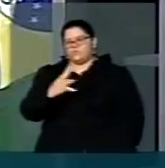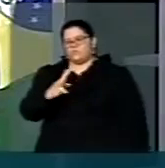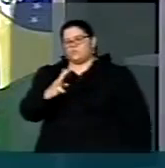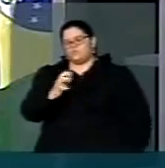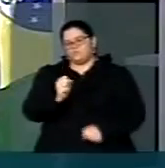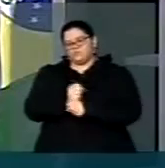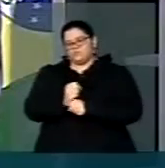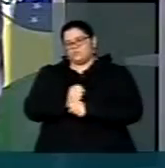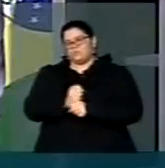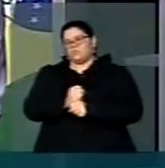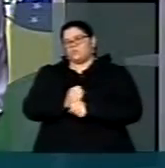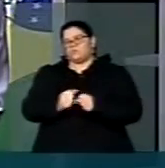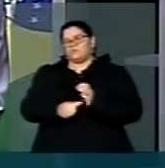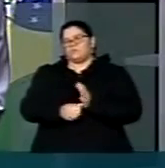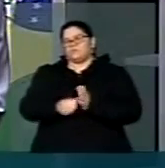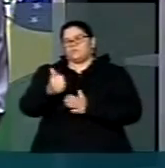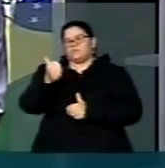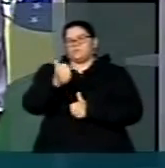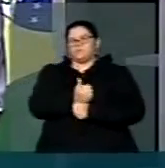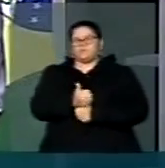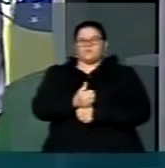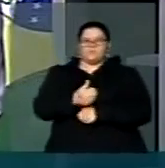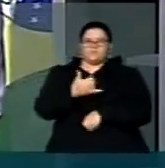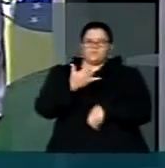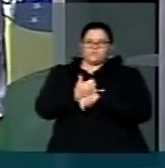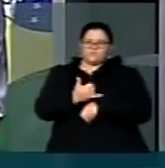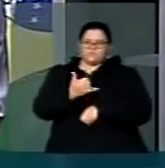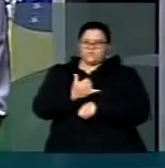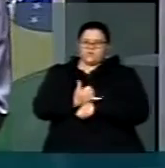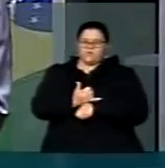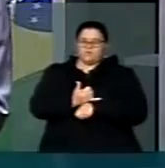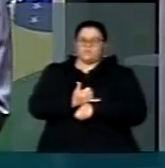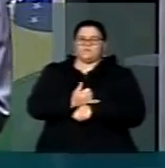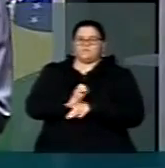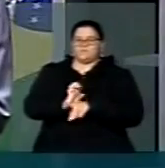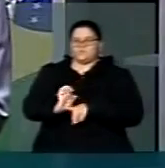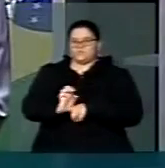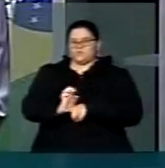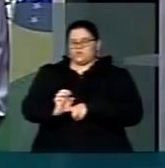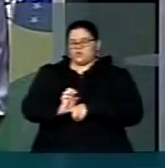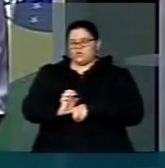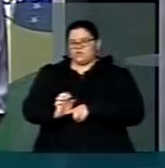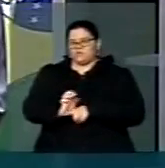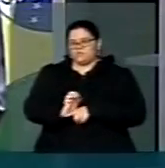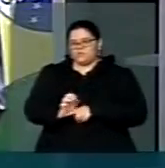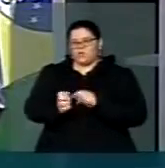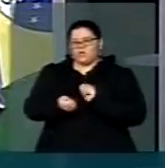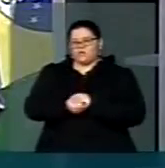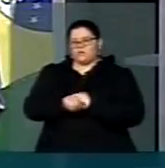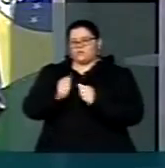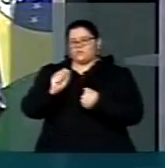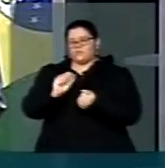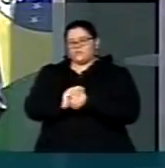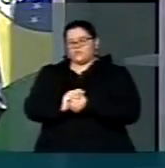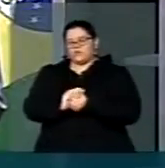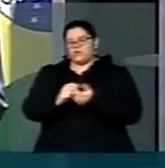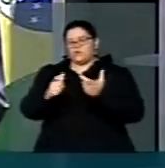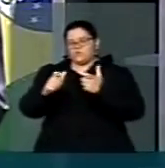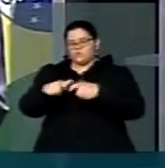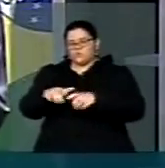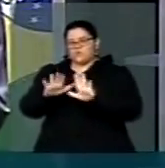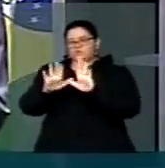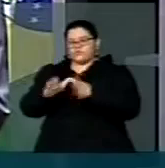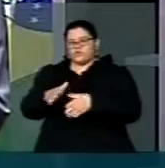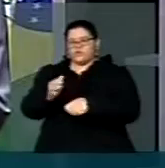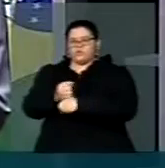do chefe do Executivo Estadual, ocorrida após a publicação desta lei, adequar os centros de internação às diretrizes e normas